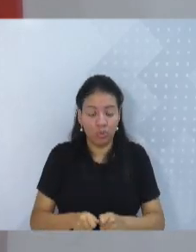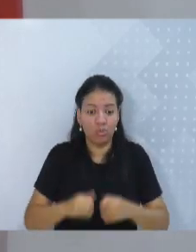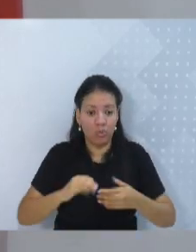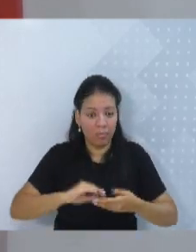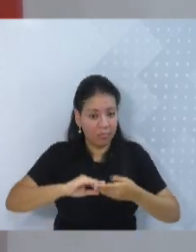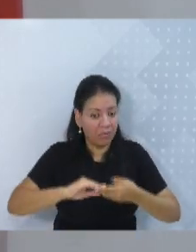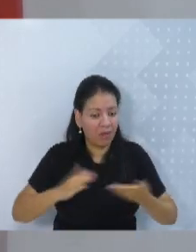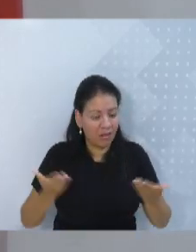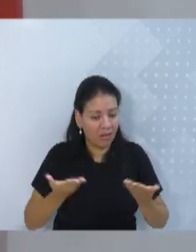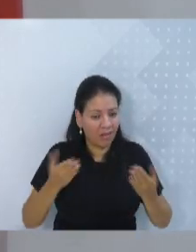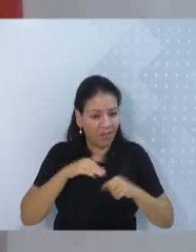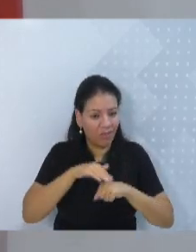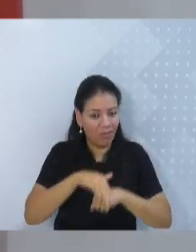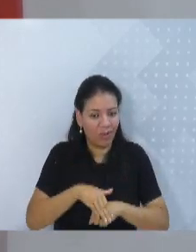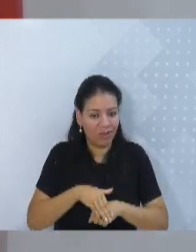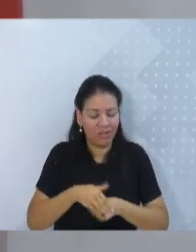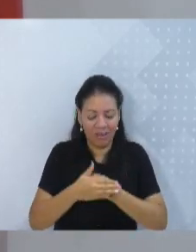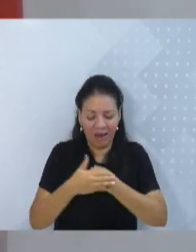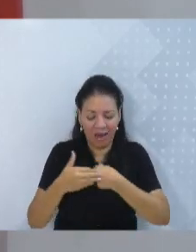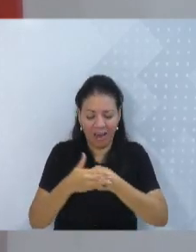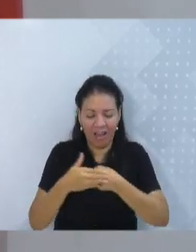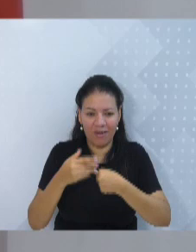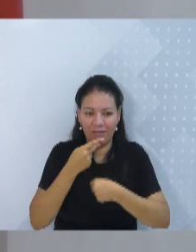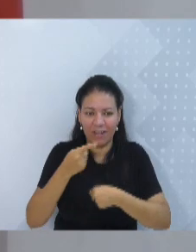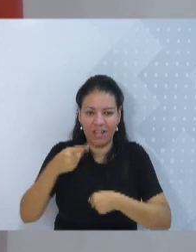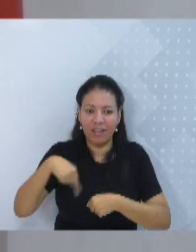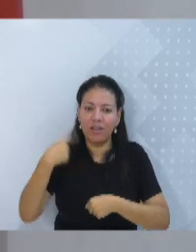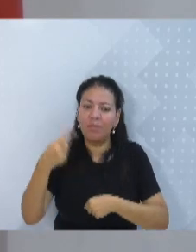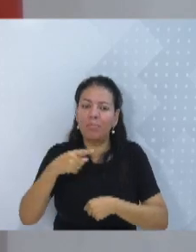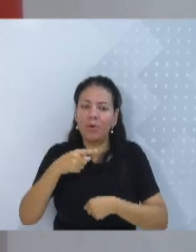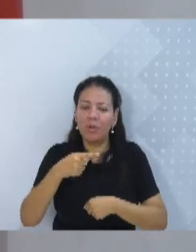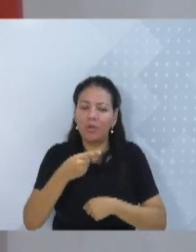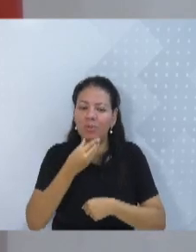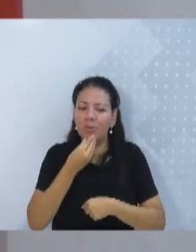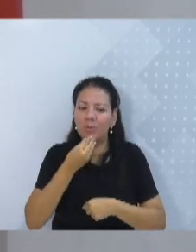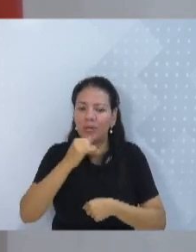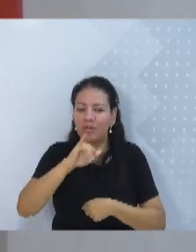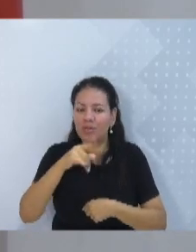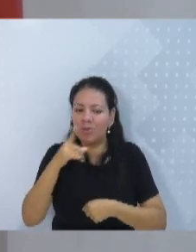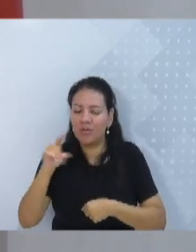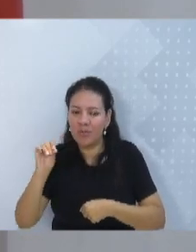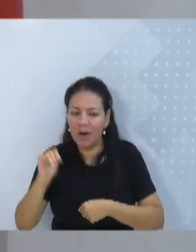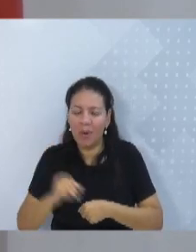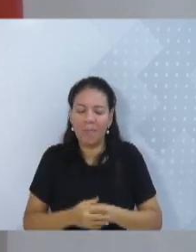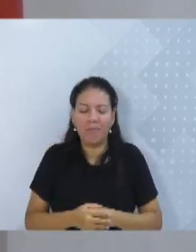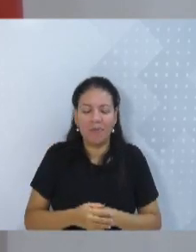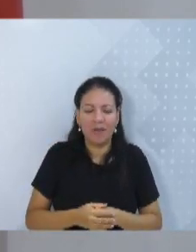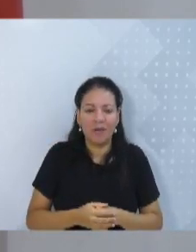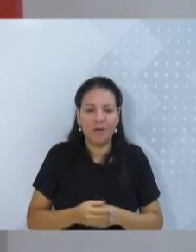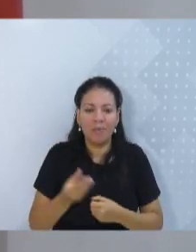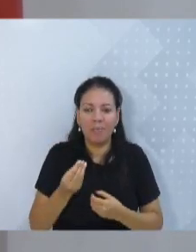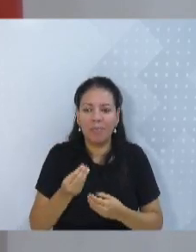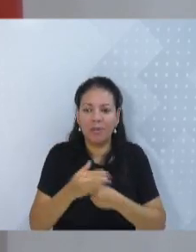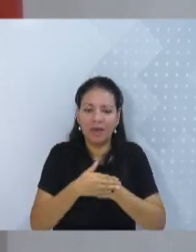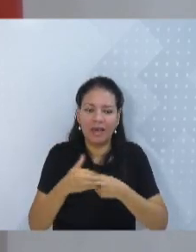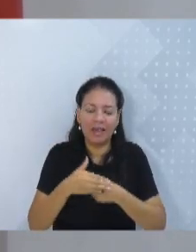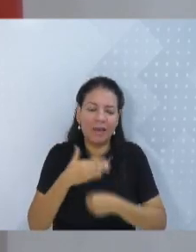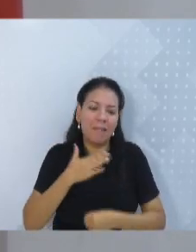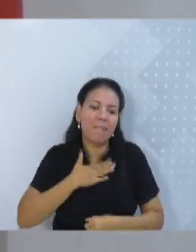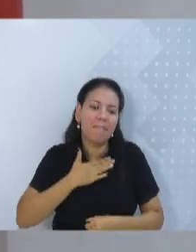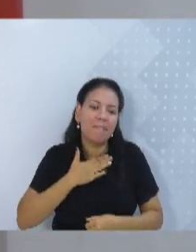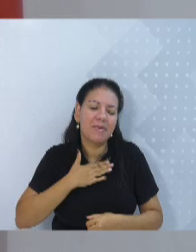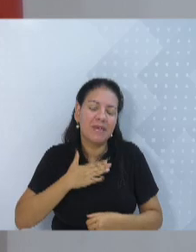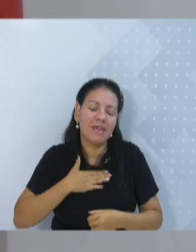essa noite mas eu com muito carinho eu vou falar depois do seu João mas eu quero com muito carinho fala da minha homenagear dessa noite